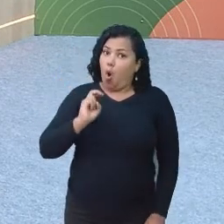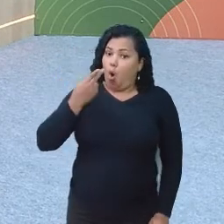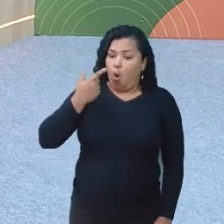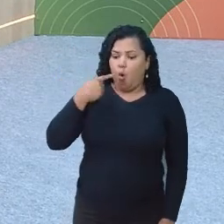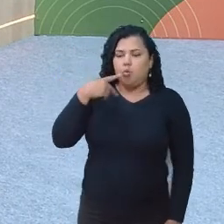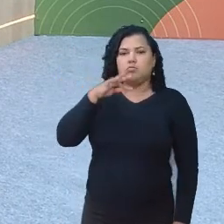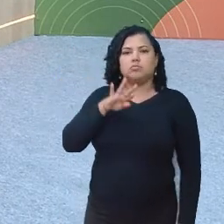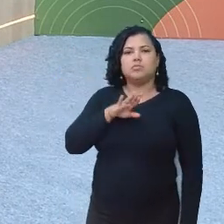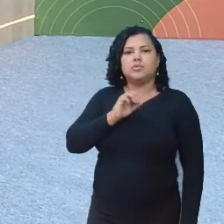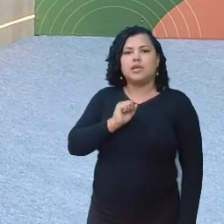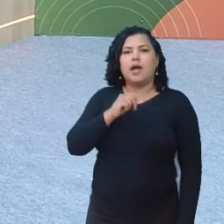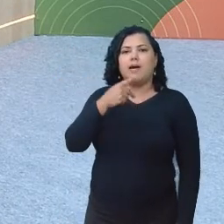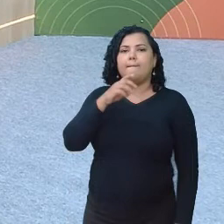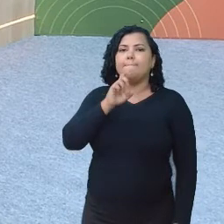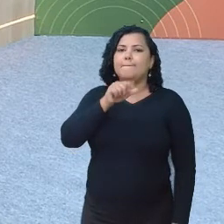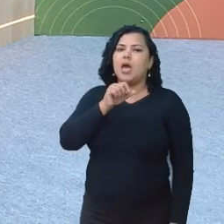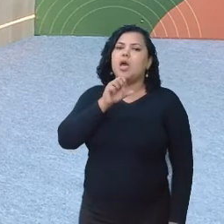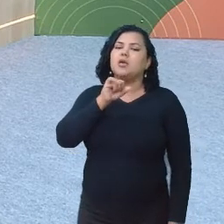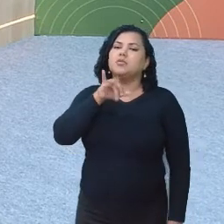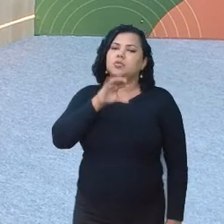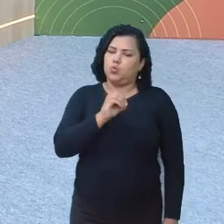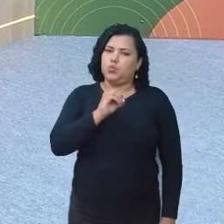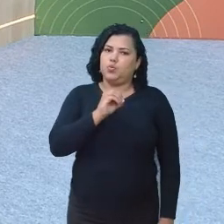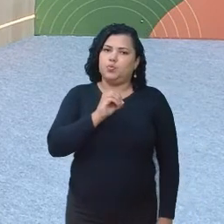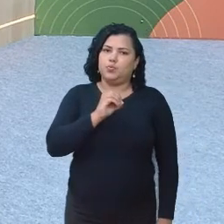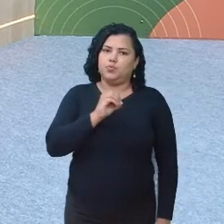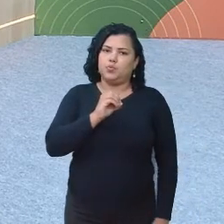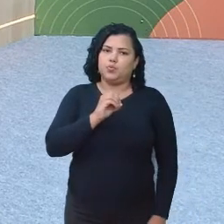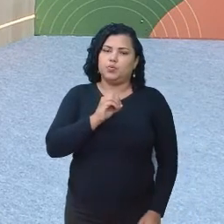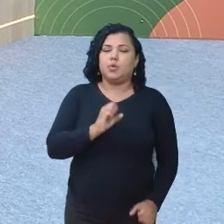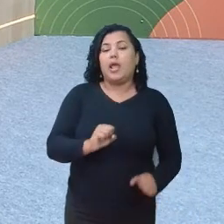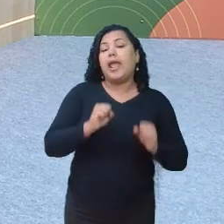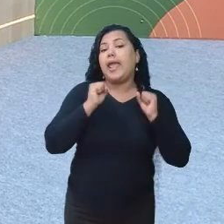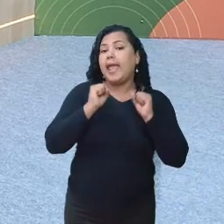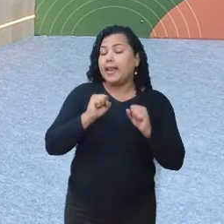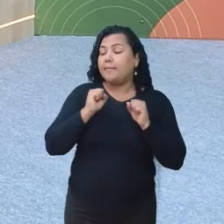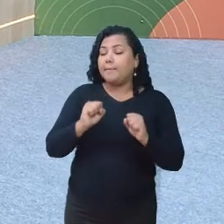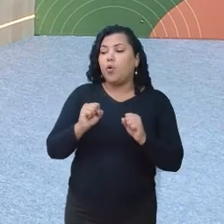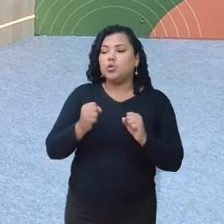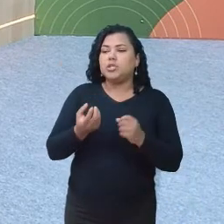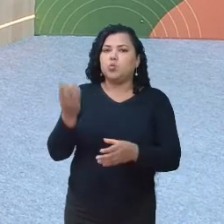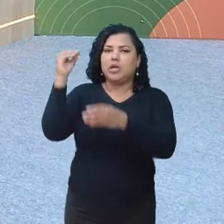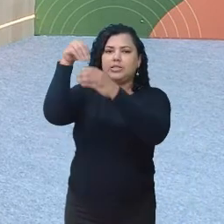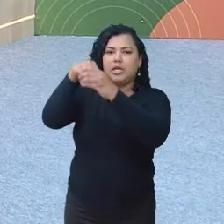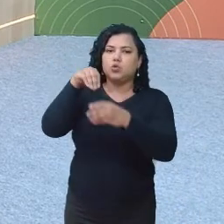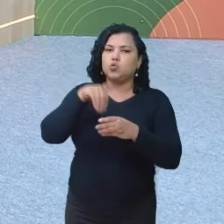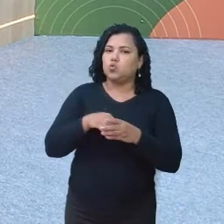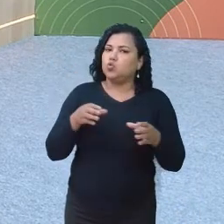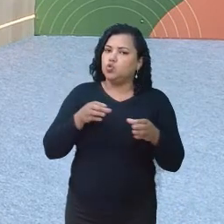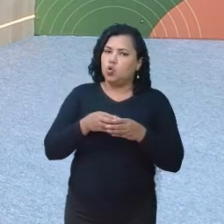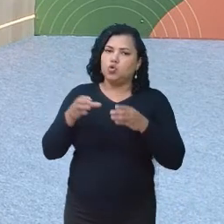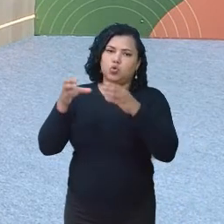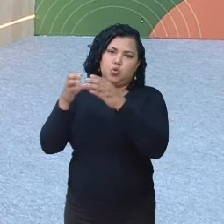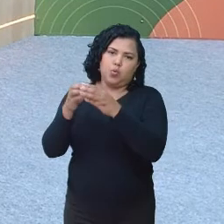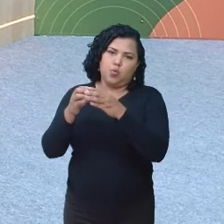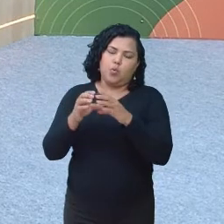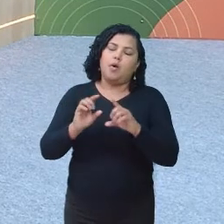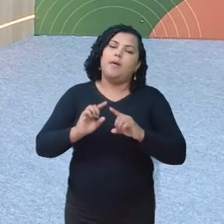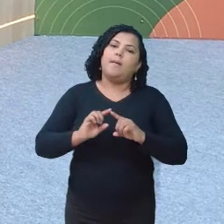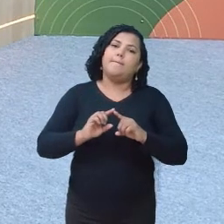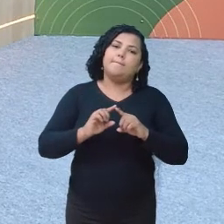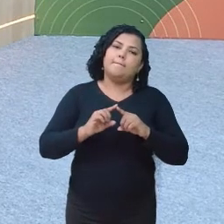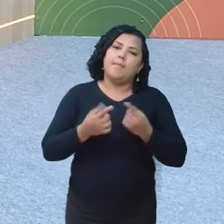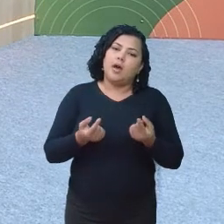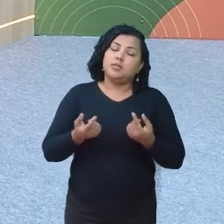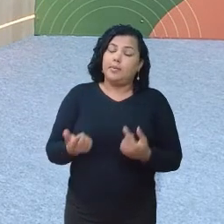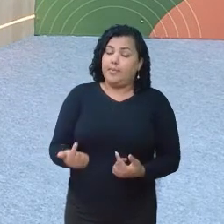para receber o nome. Ele pode não ser nenhum desses dois. Mas como a gente está querendo classificar, a gente está querendo dar um nome, então